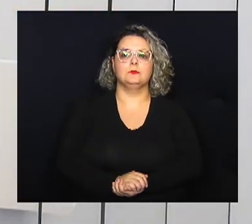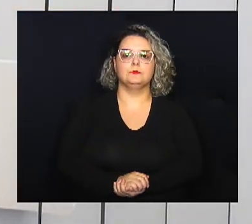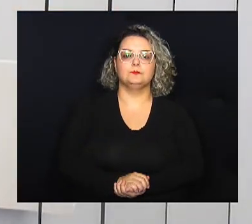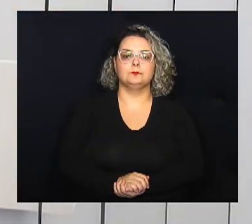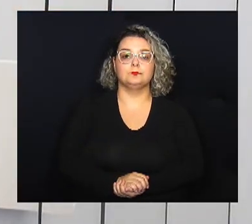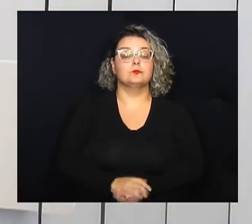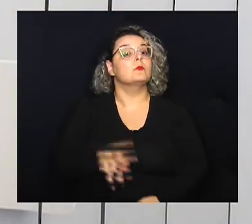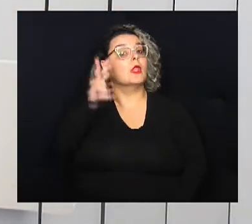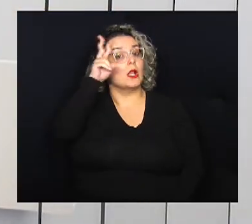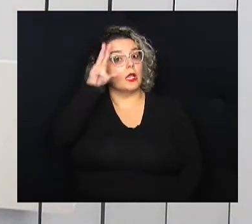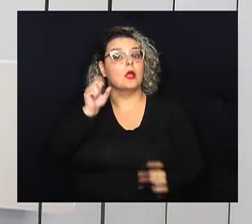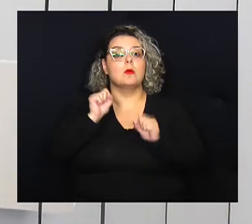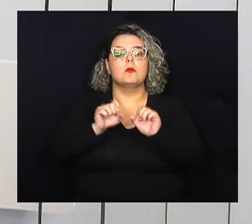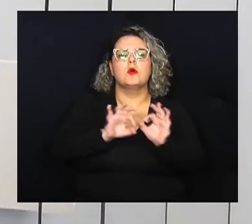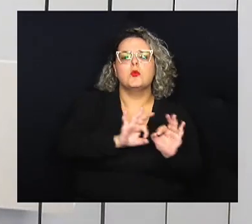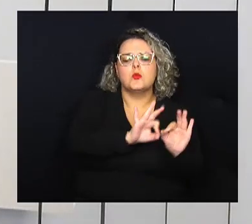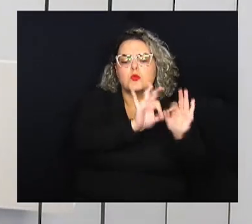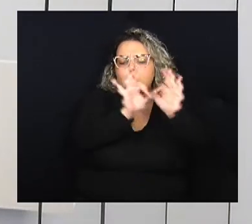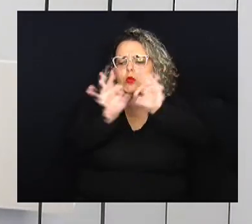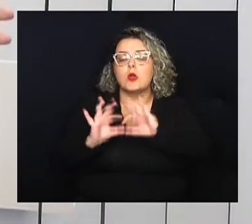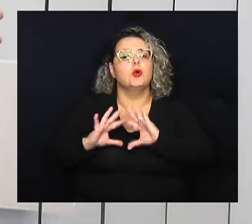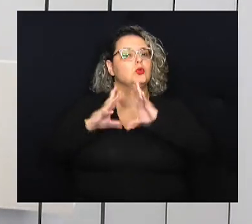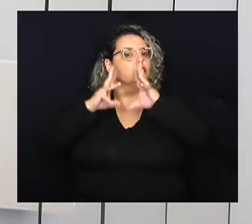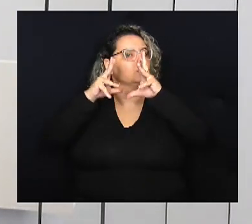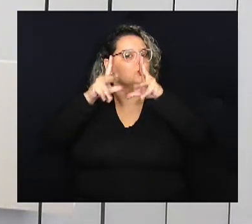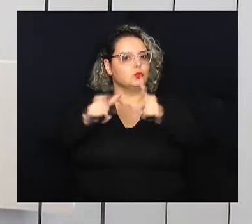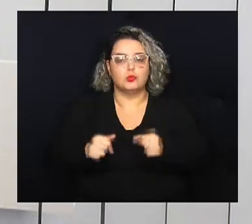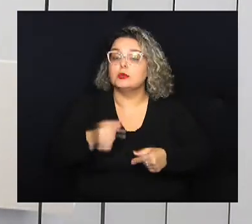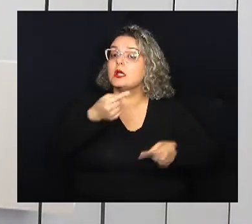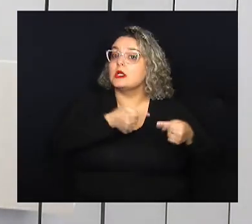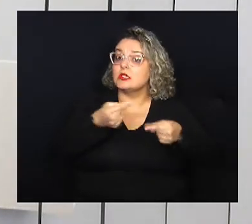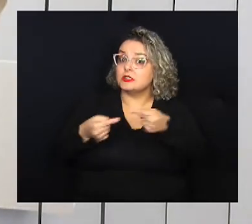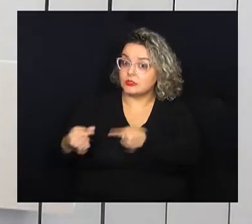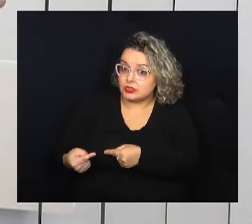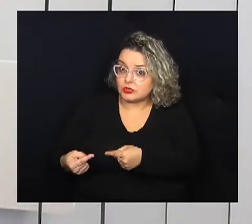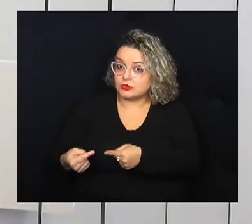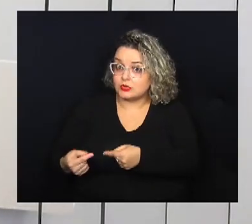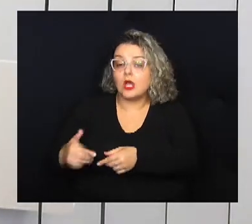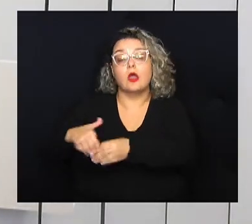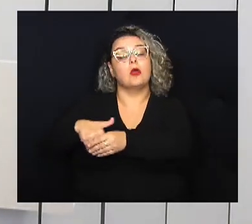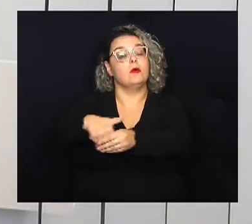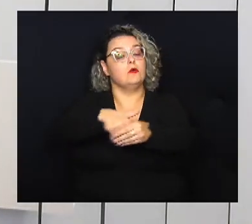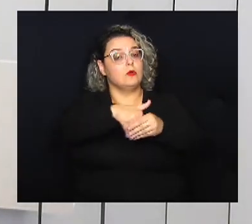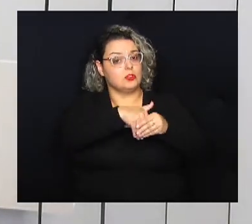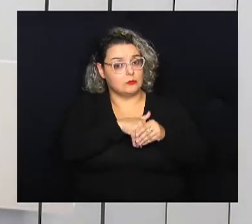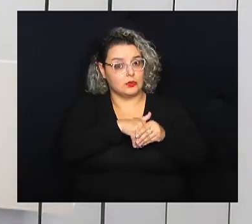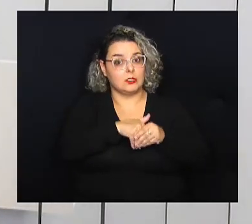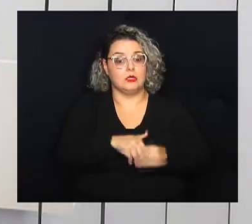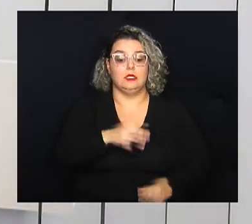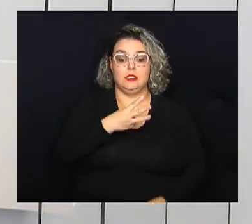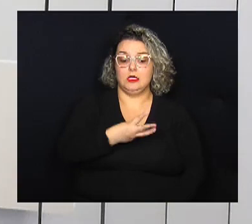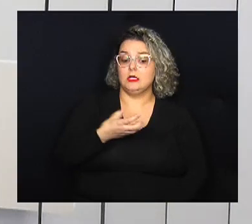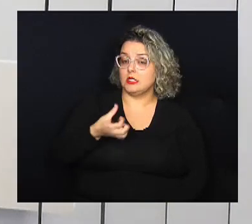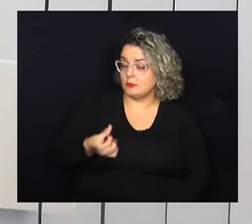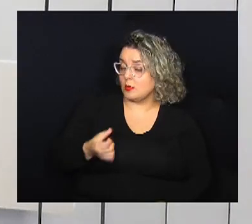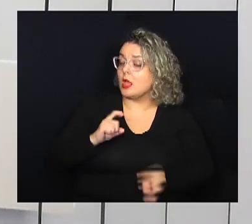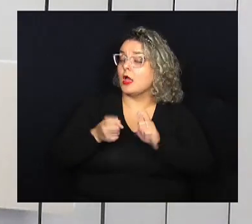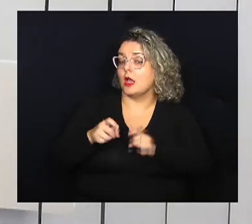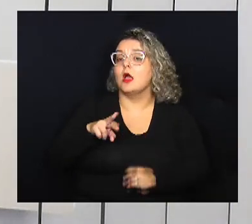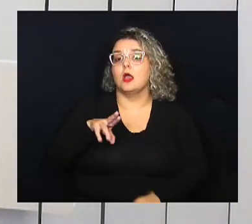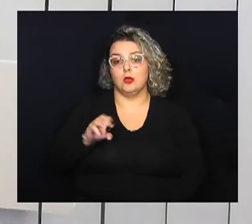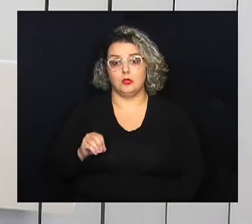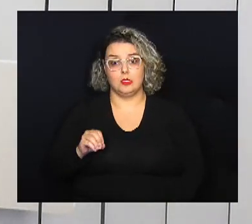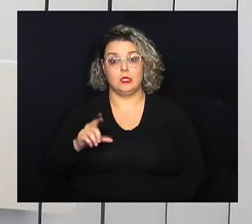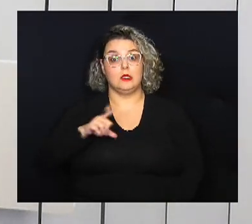Lembrando que você pode assistir na íntegra todas as discussões e votações da 36ª reunião ordinária, que tem mais